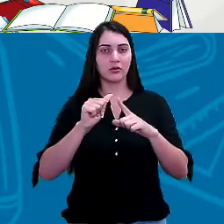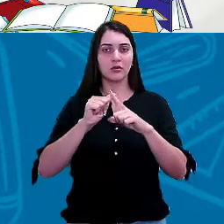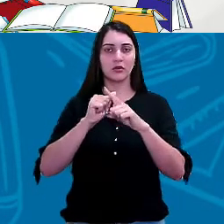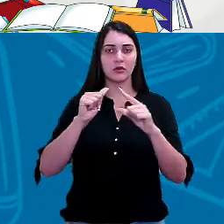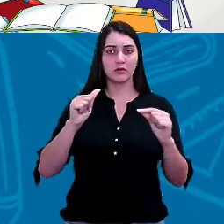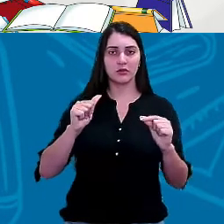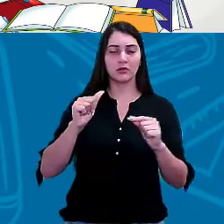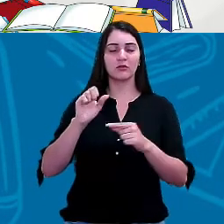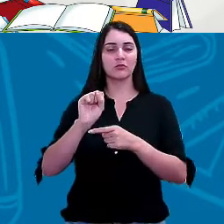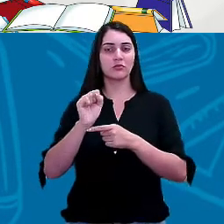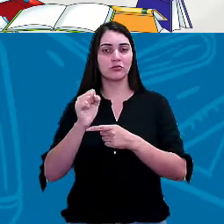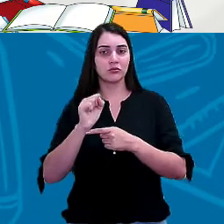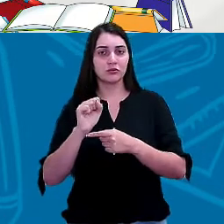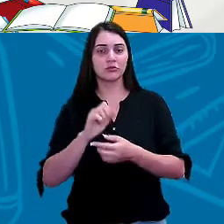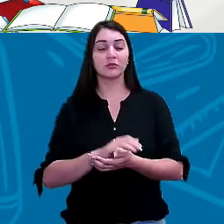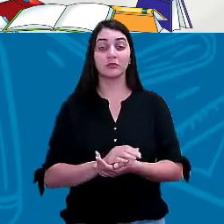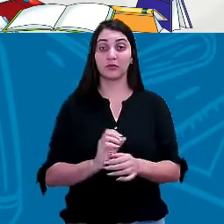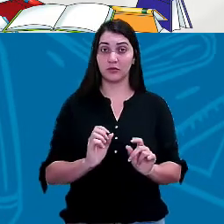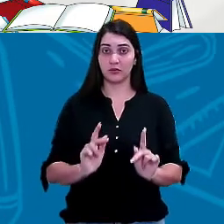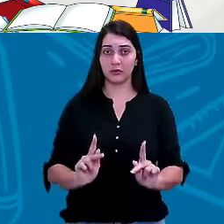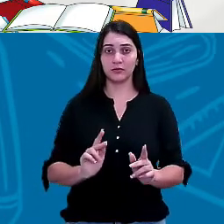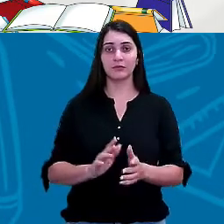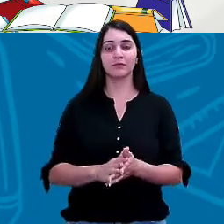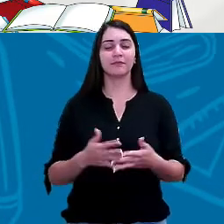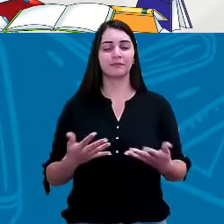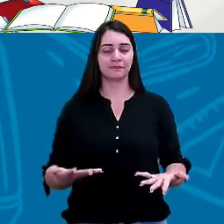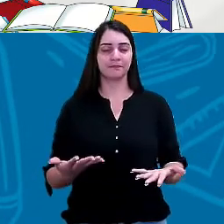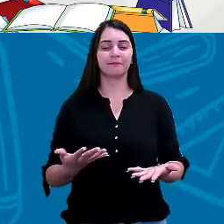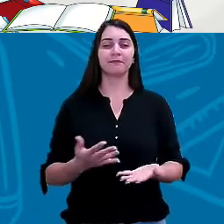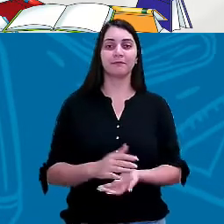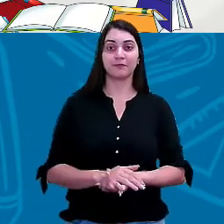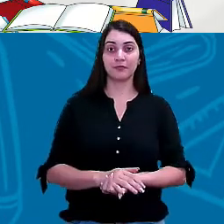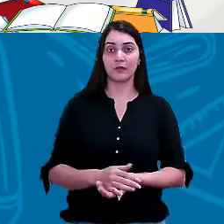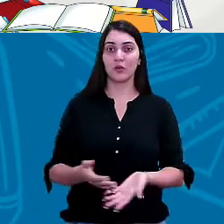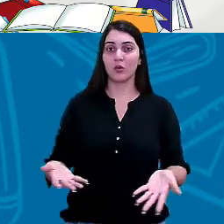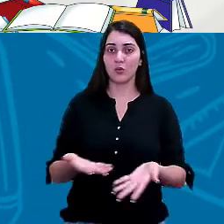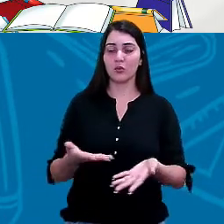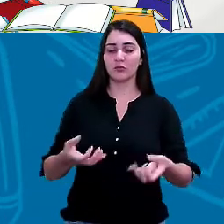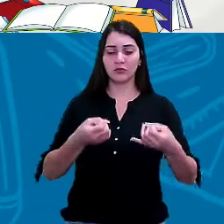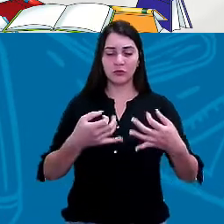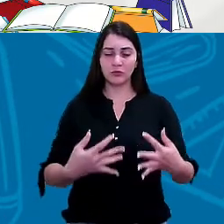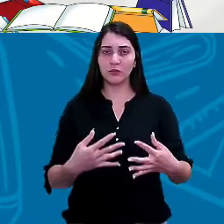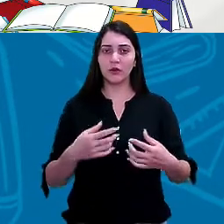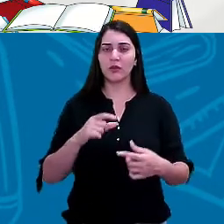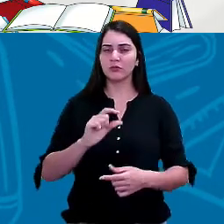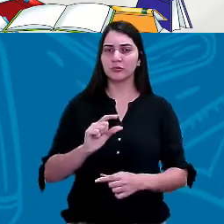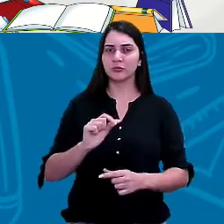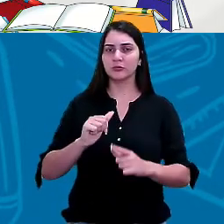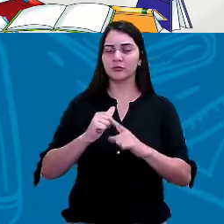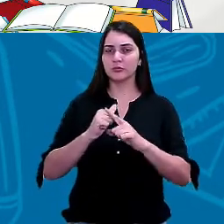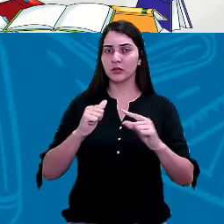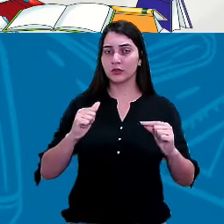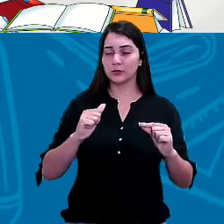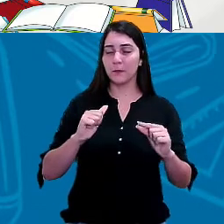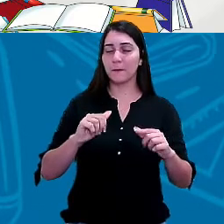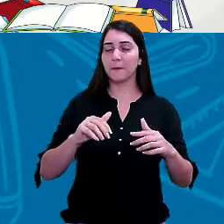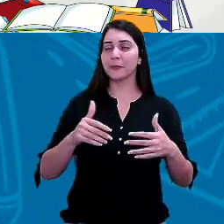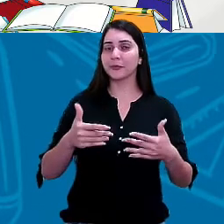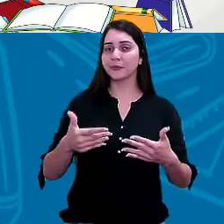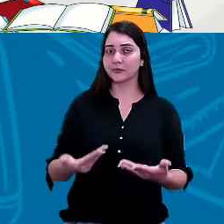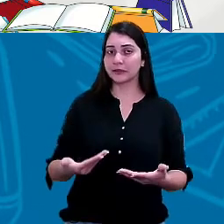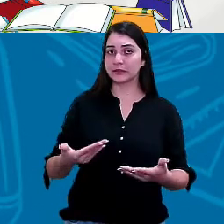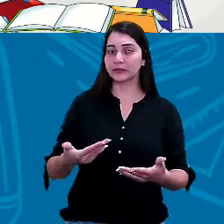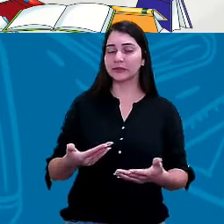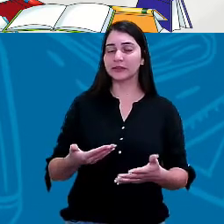o substantivo, tá bom? Então, vamos lá. A gente hoje vai falar um pouquinho sobre artigo, porém, antes